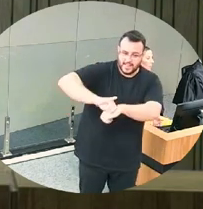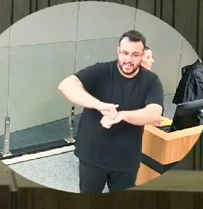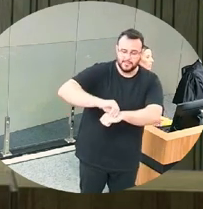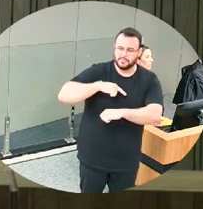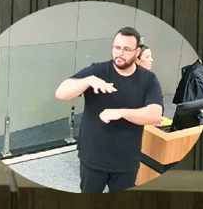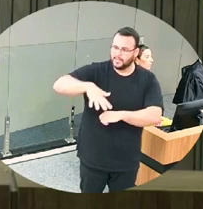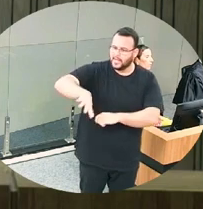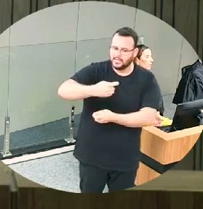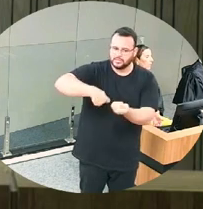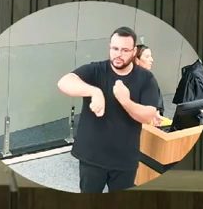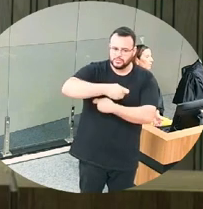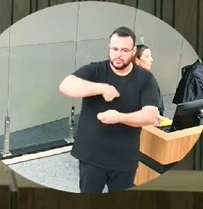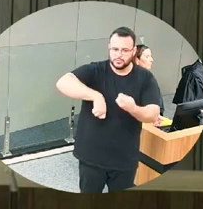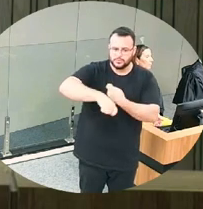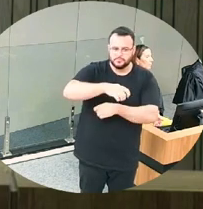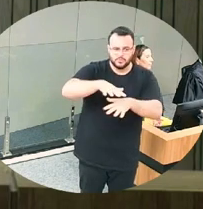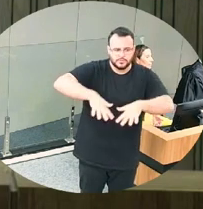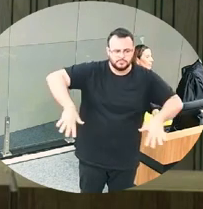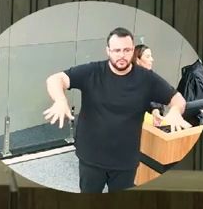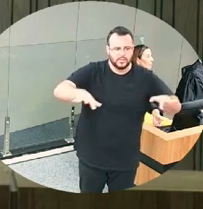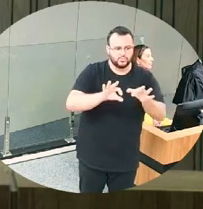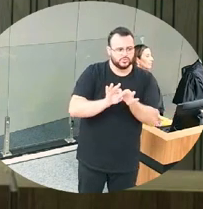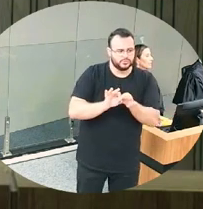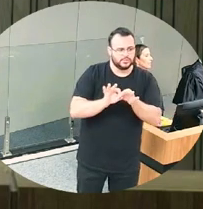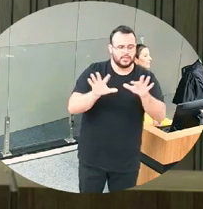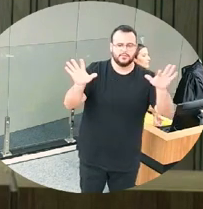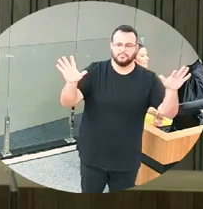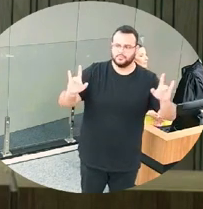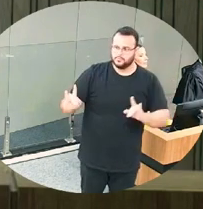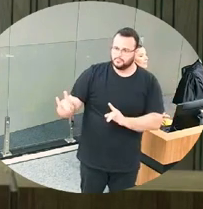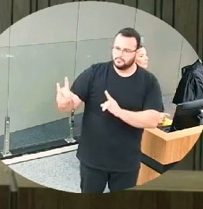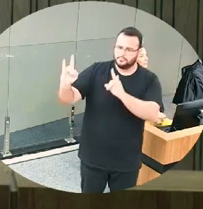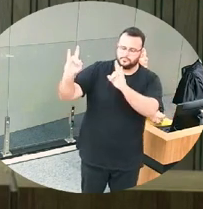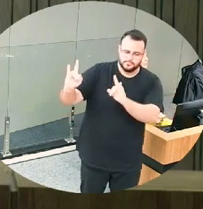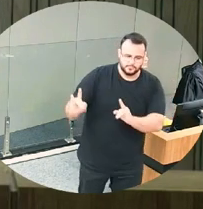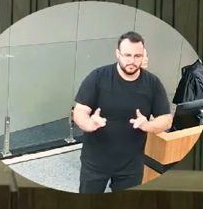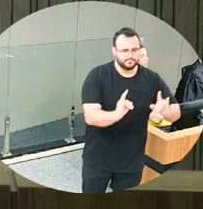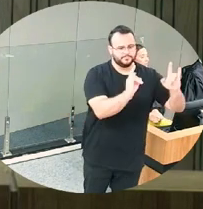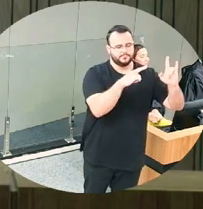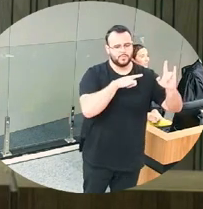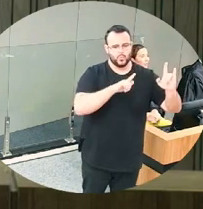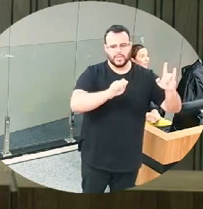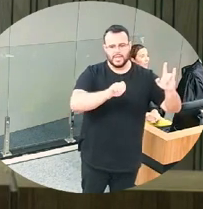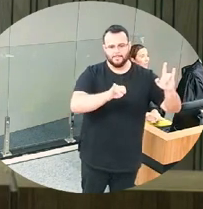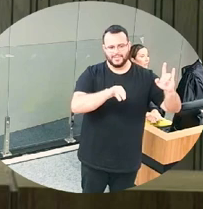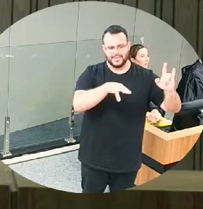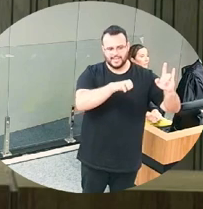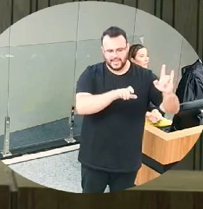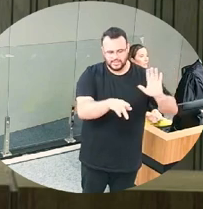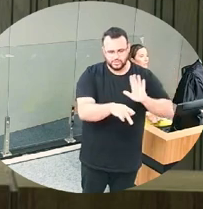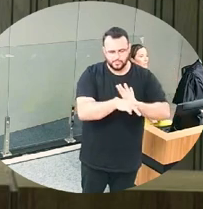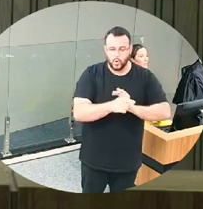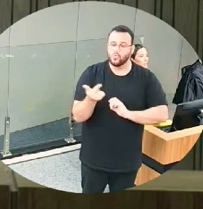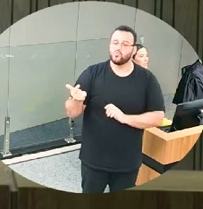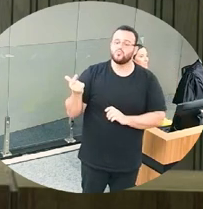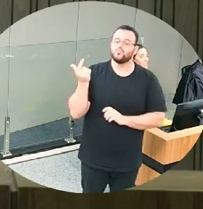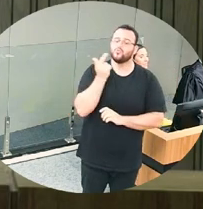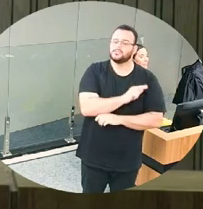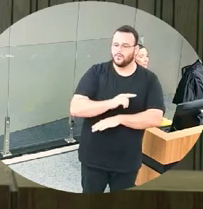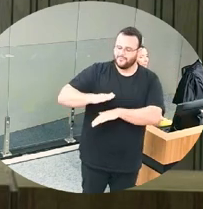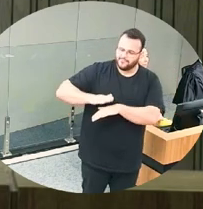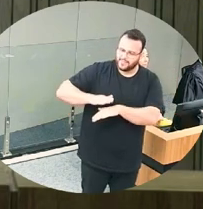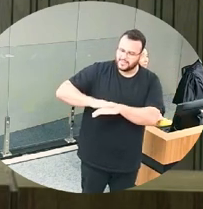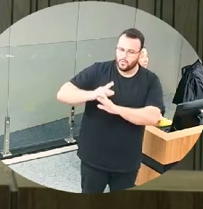áreas administrativas para espaços ociosos e liberação de espaço do prédio sédio para aumento do gabinete conseguimos